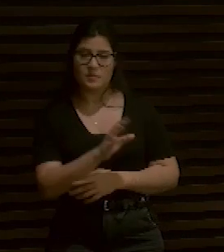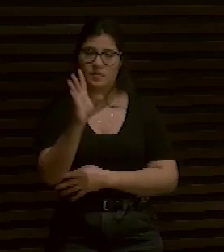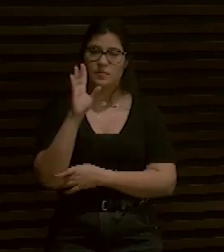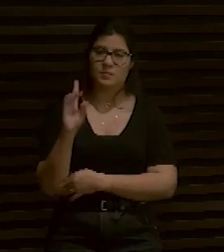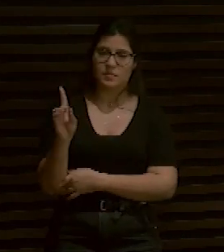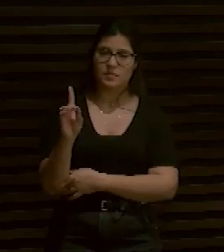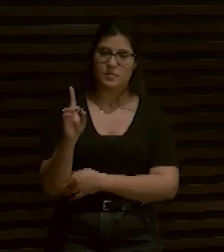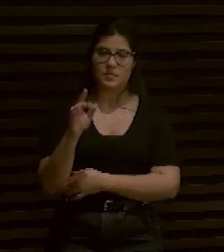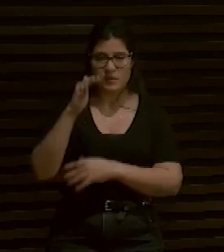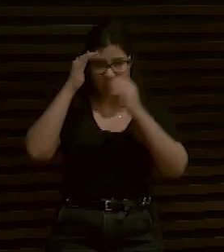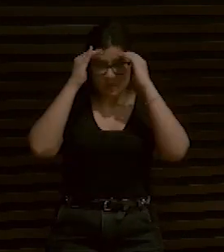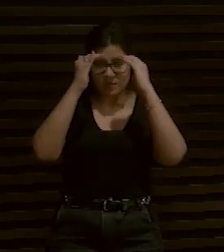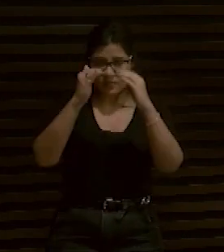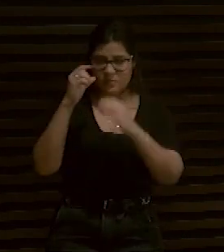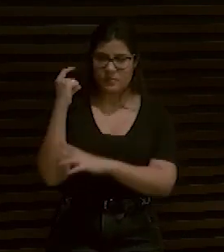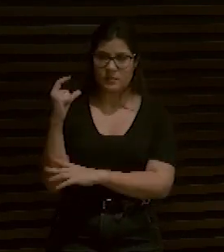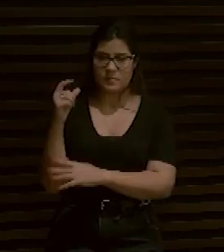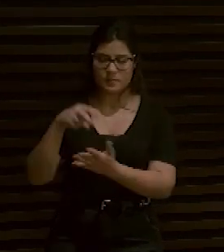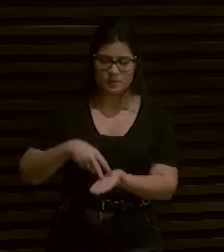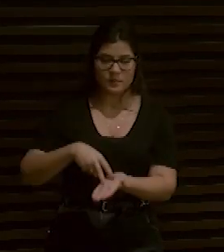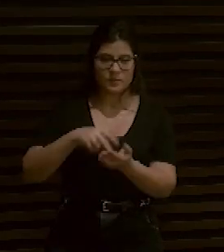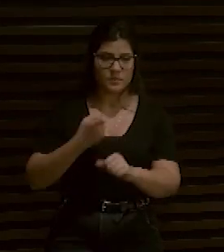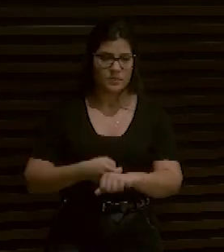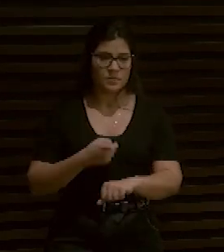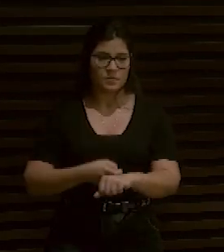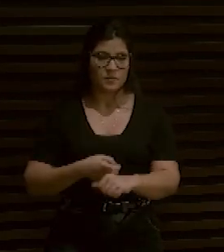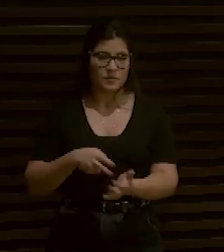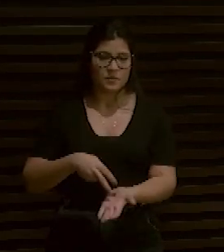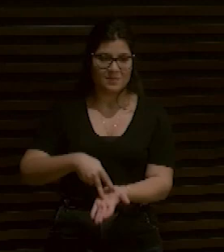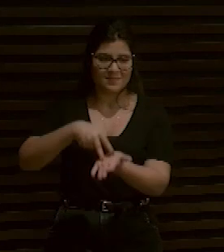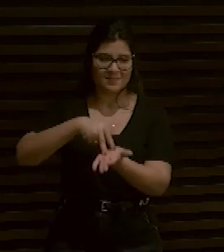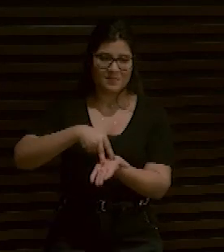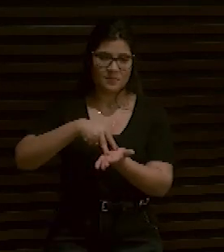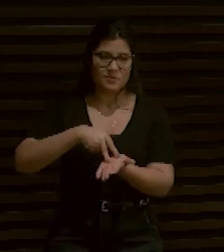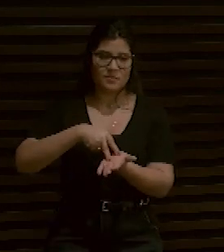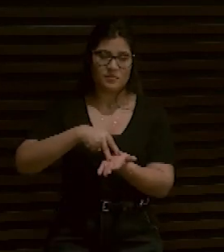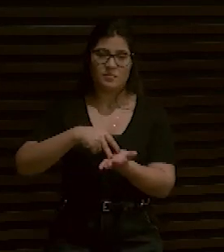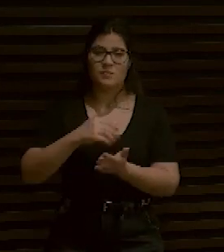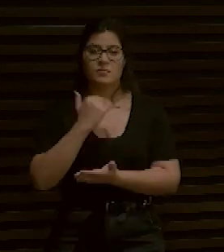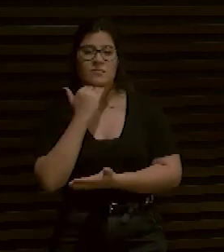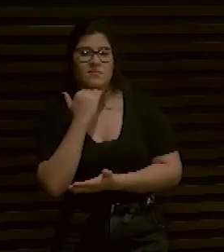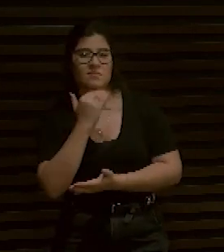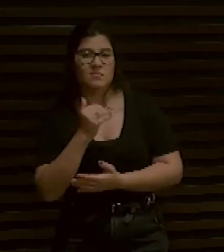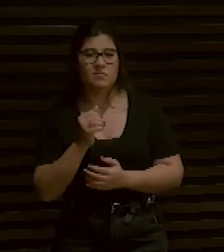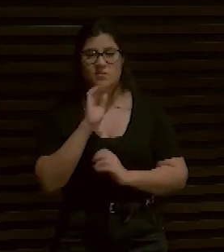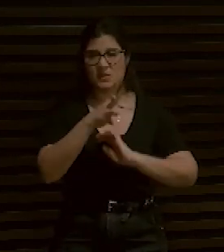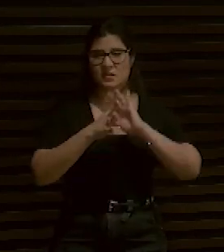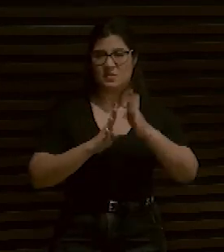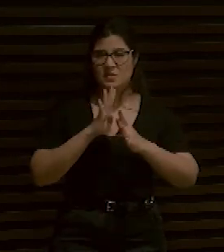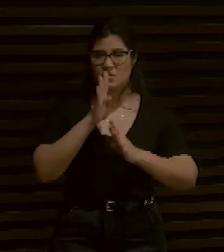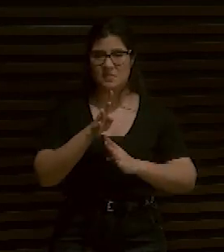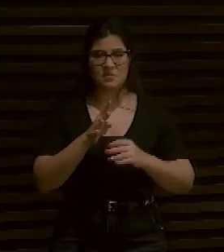Os que guardam a palavra estão firmados em uma rocha inabalável, onde nenhum acusador, onde